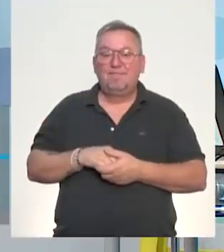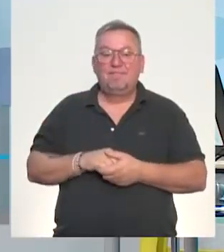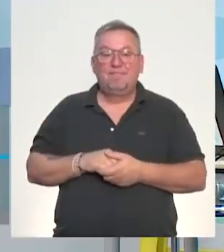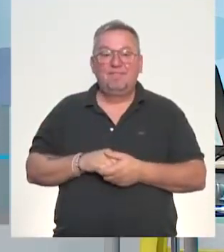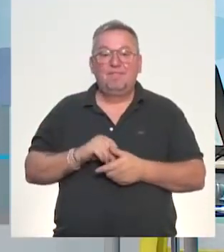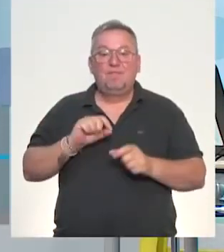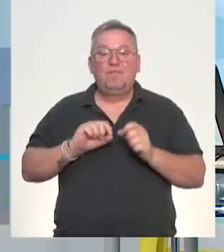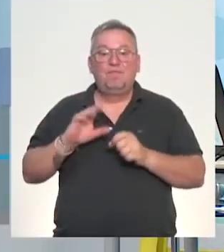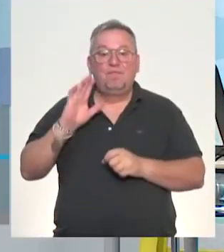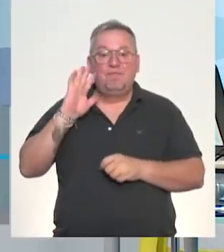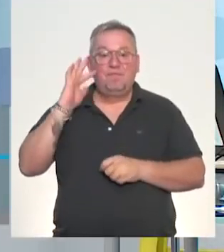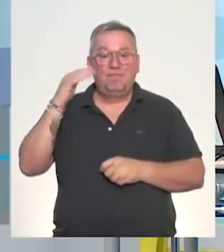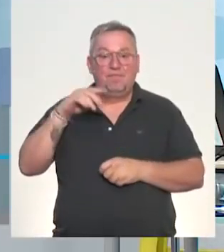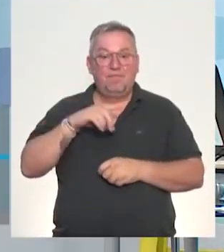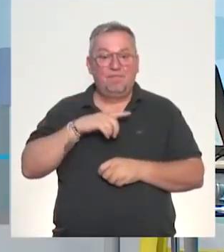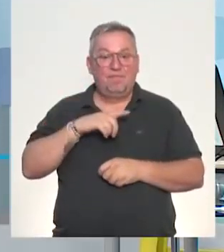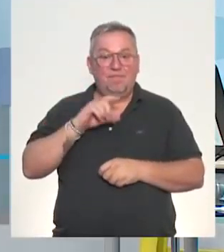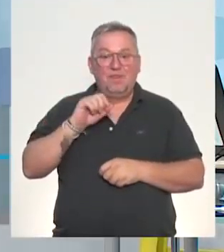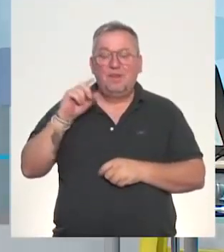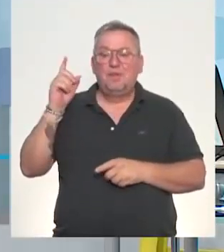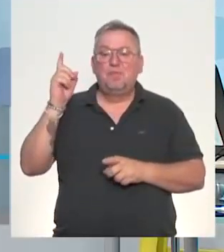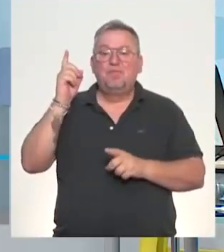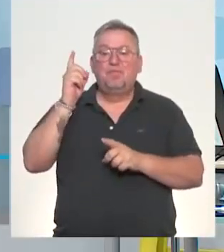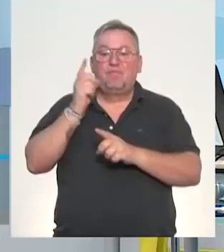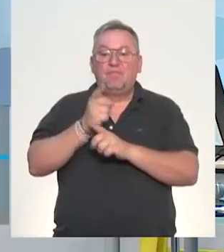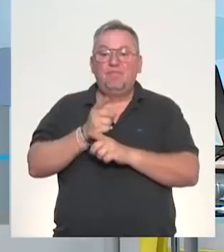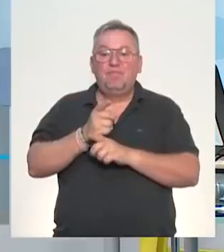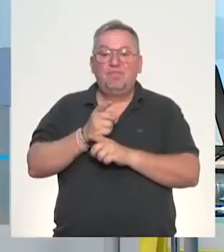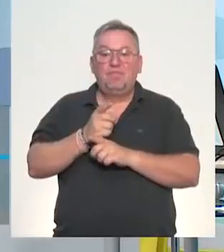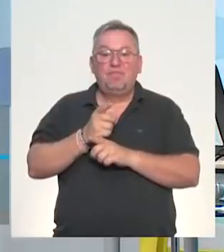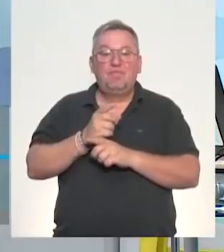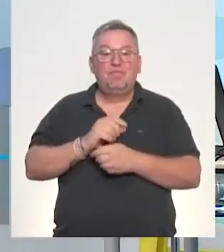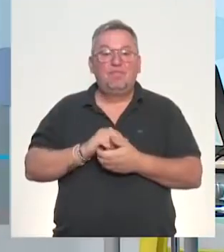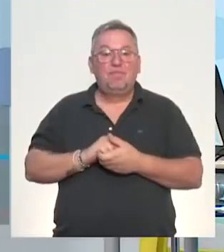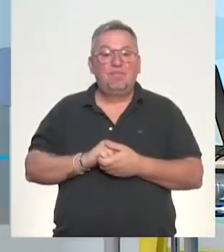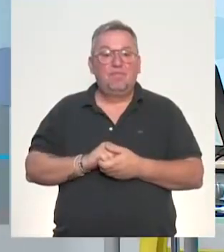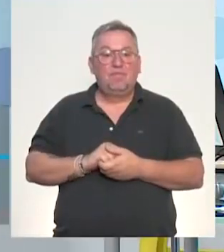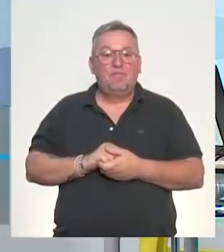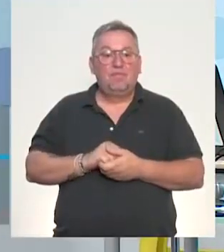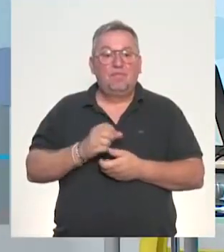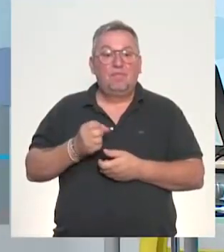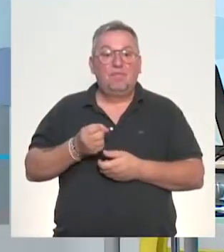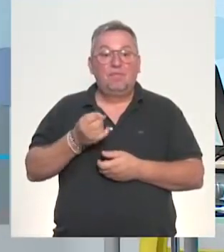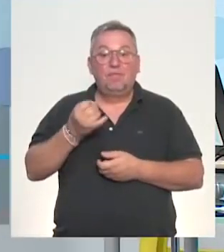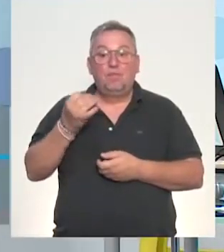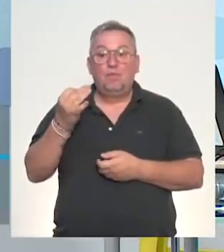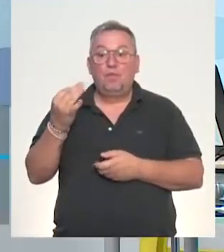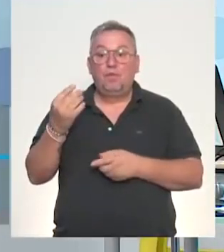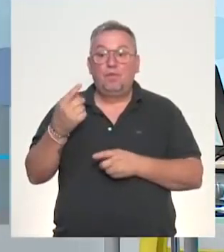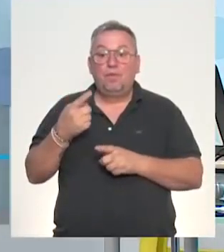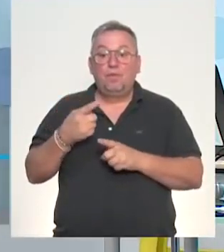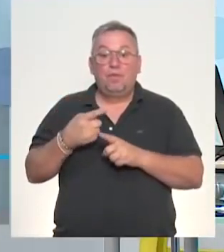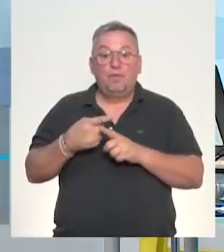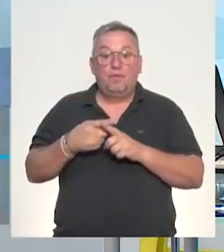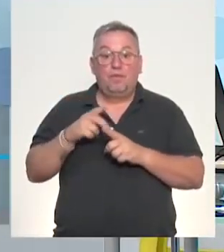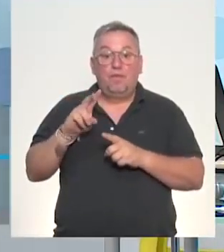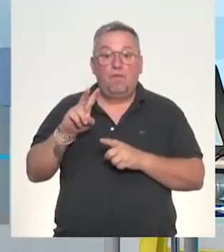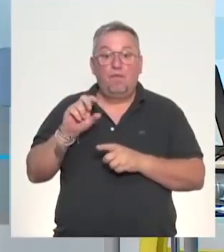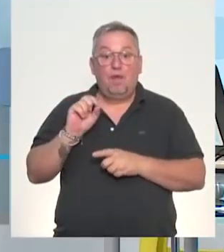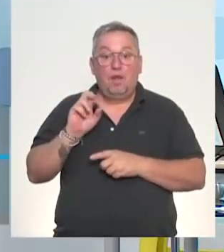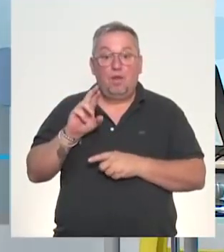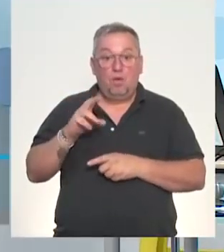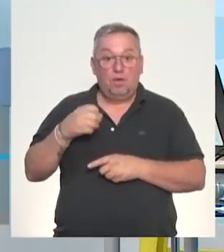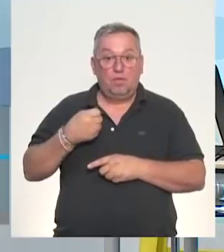que acontece? O que a gente tem que identificar aí? Quantas vezes um determinado valor